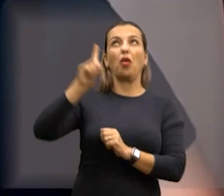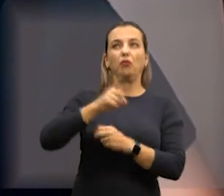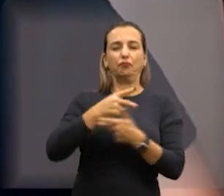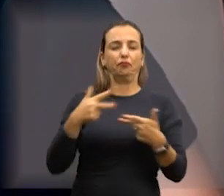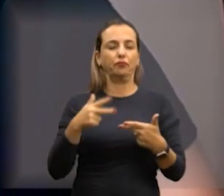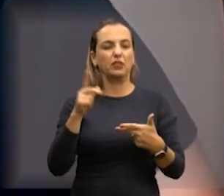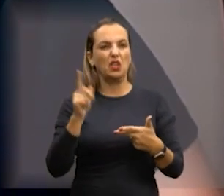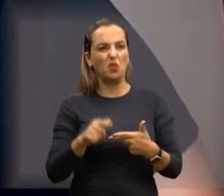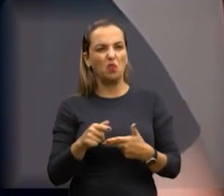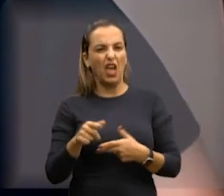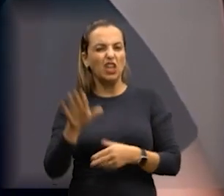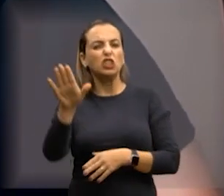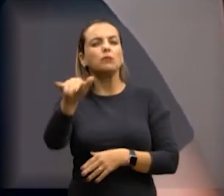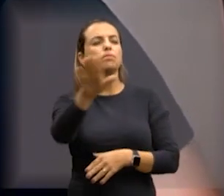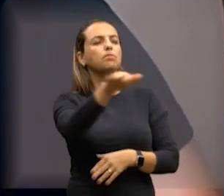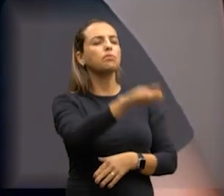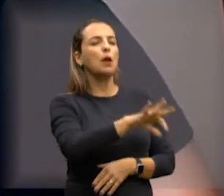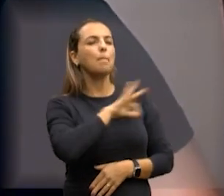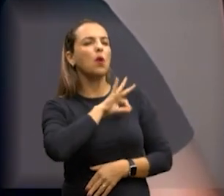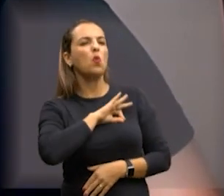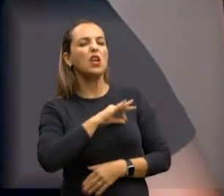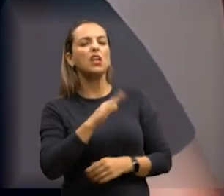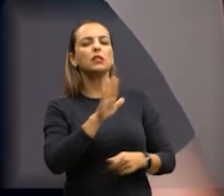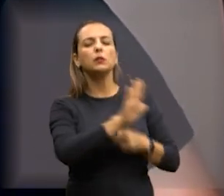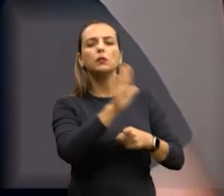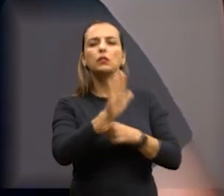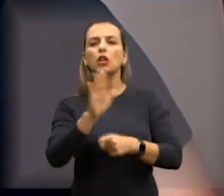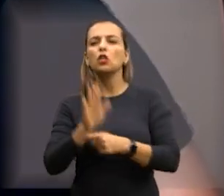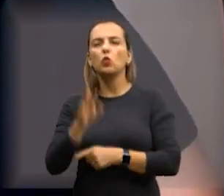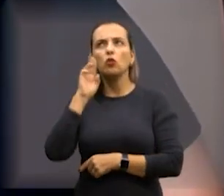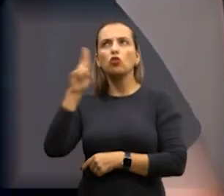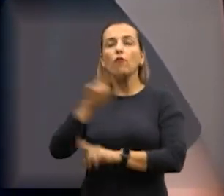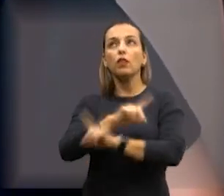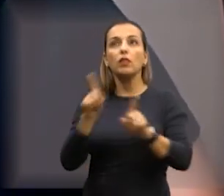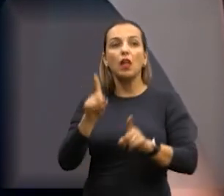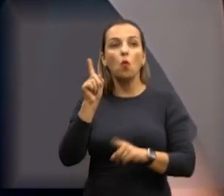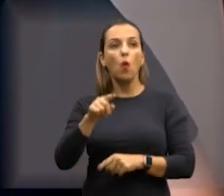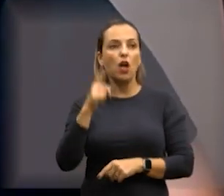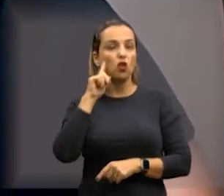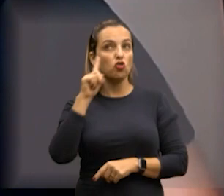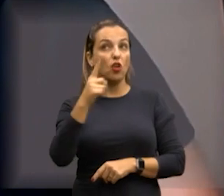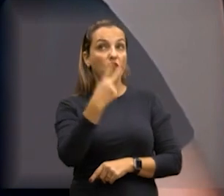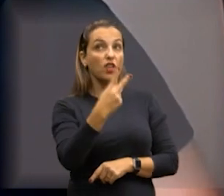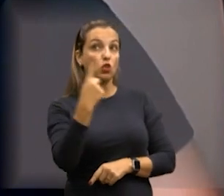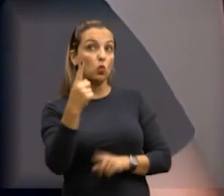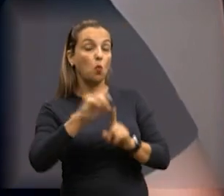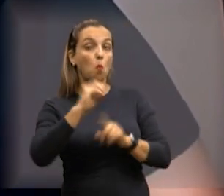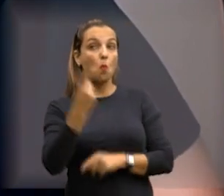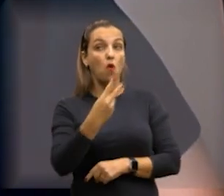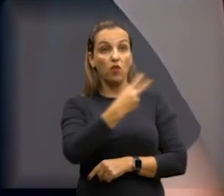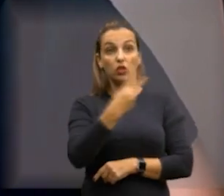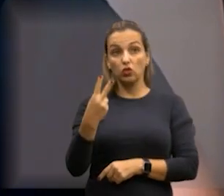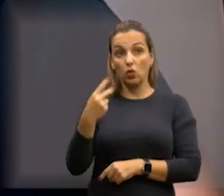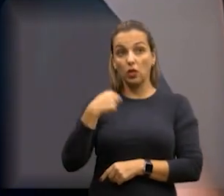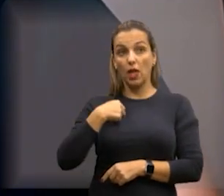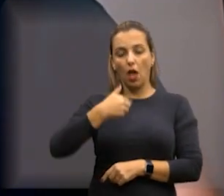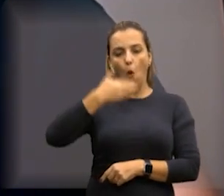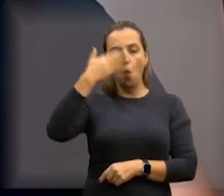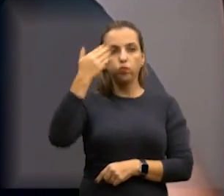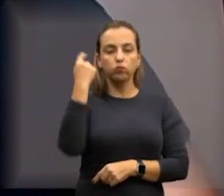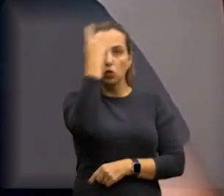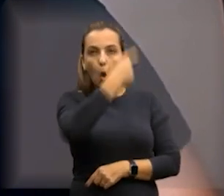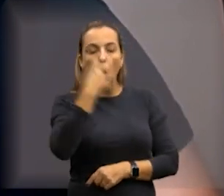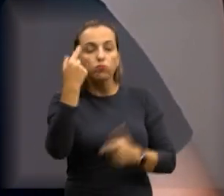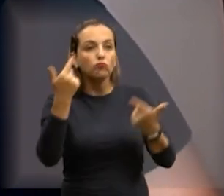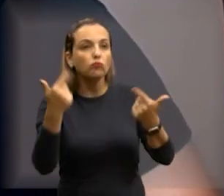Não adianta acionar a polícia ou pedir ajuda para as autoridades. Pode ser no dia 21 ou 22. Eu não tenho rosto,